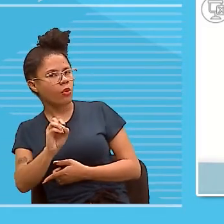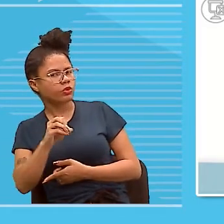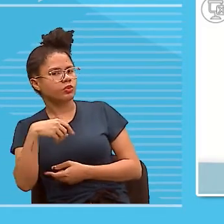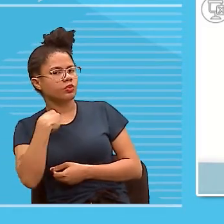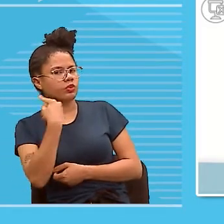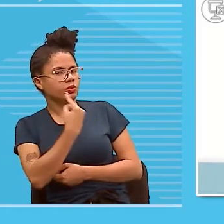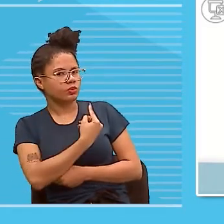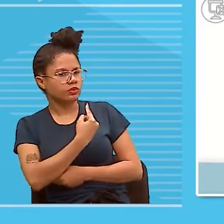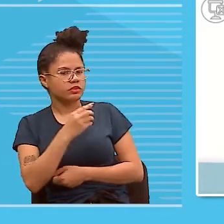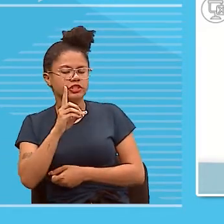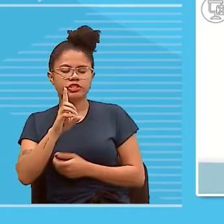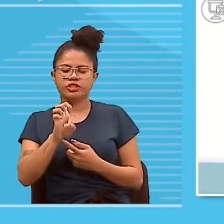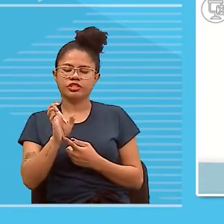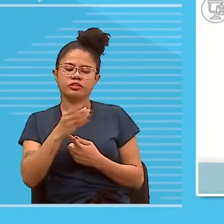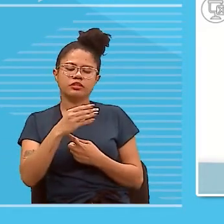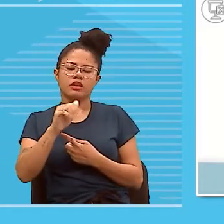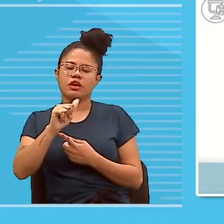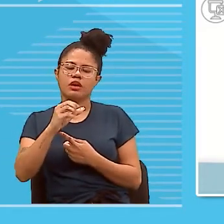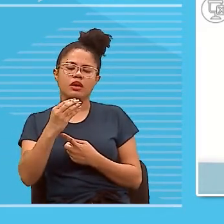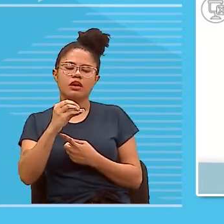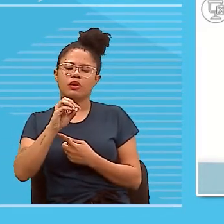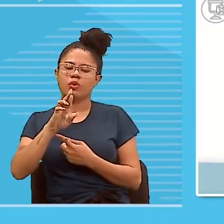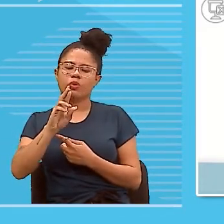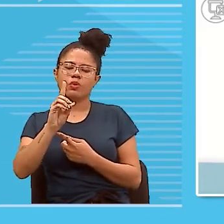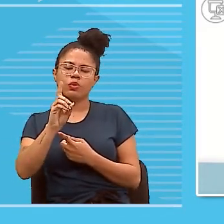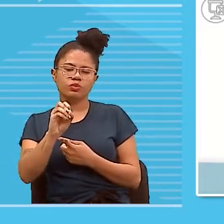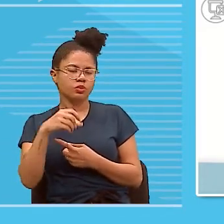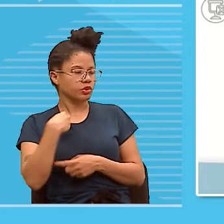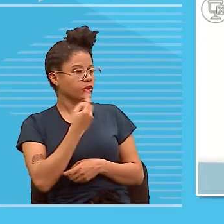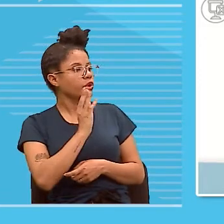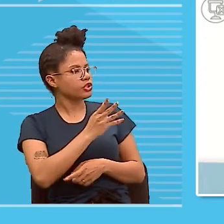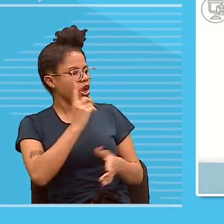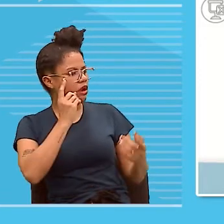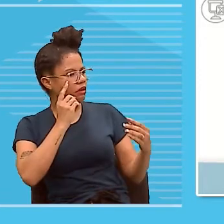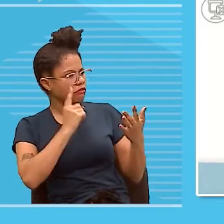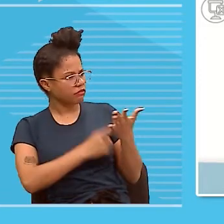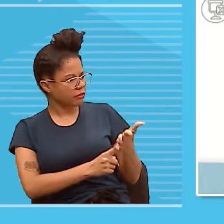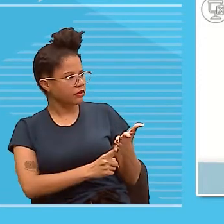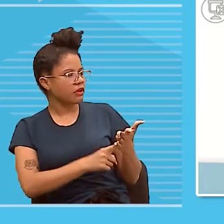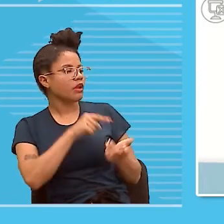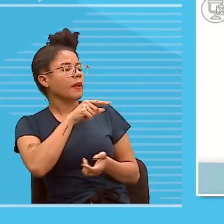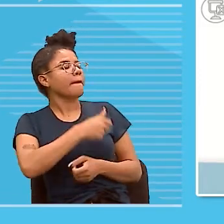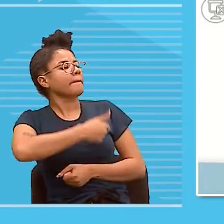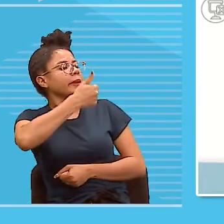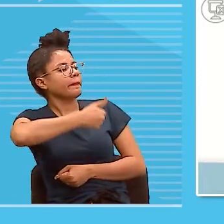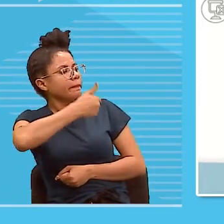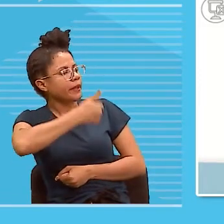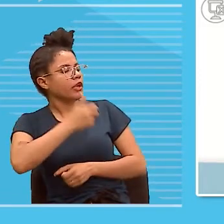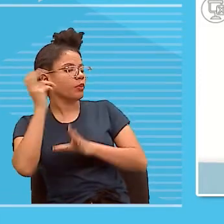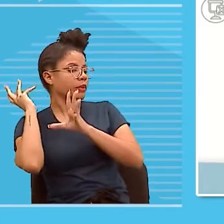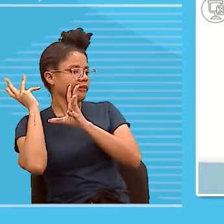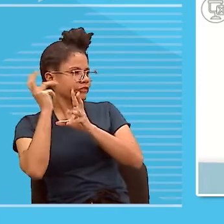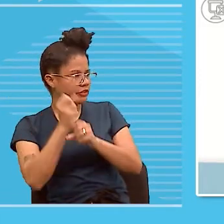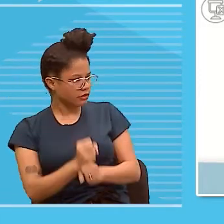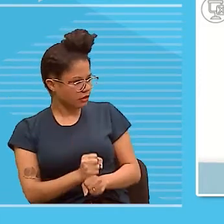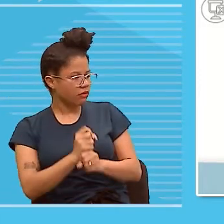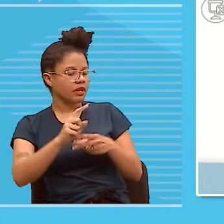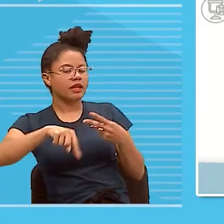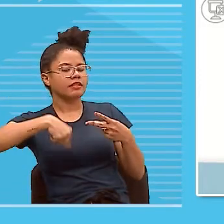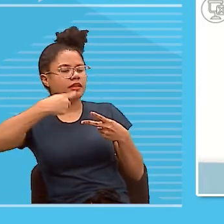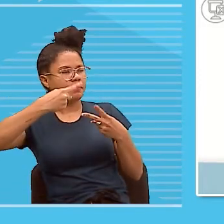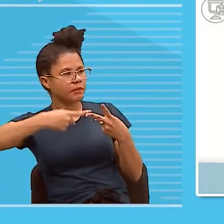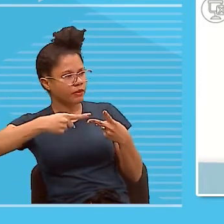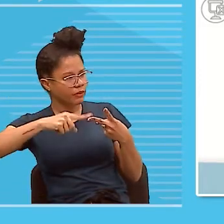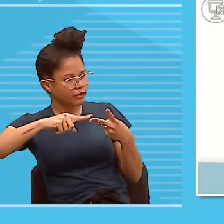das aulas primeiro o Senhor faria uma revisão teórica para depois fazer